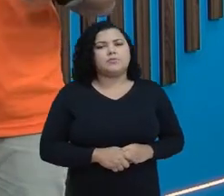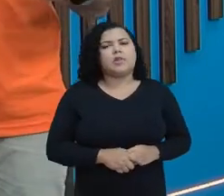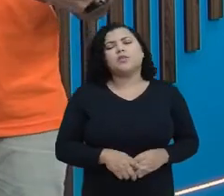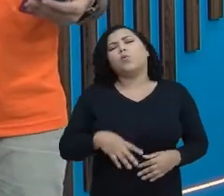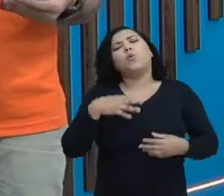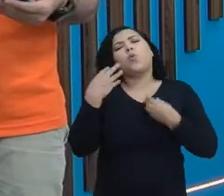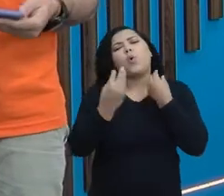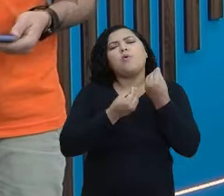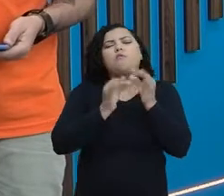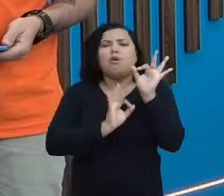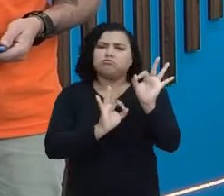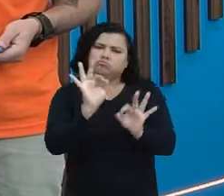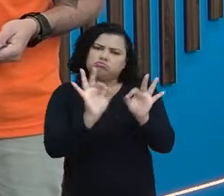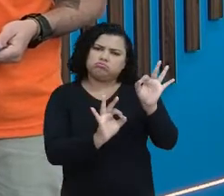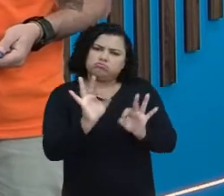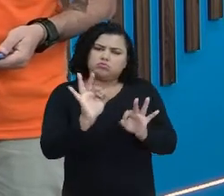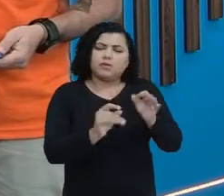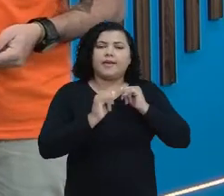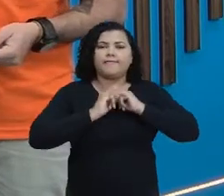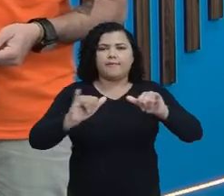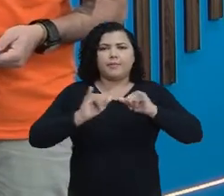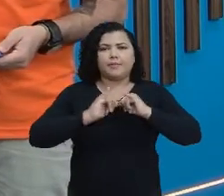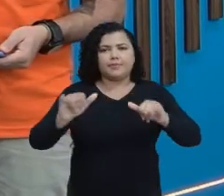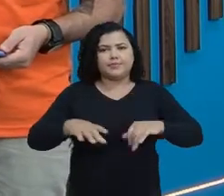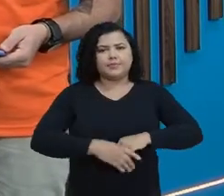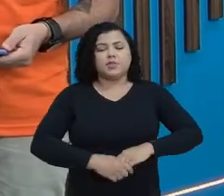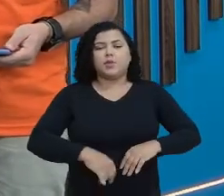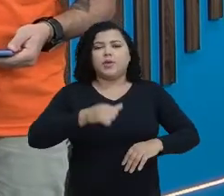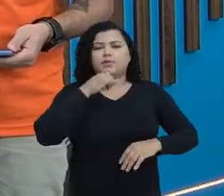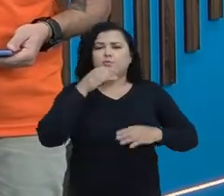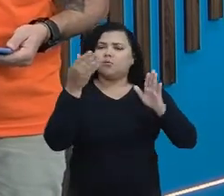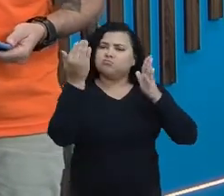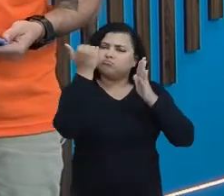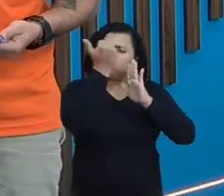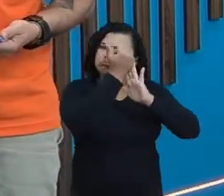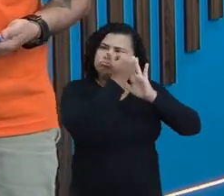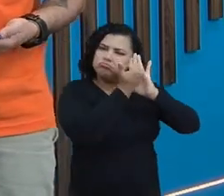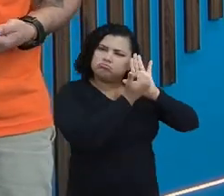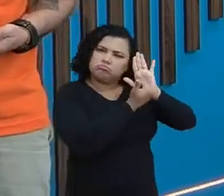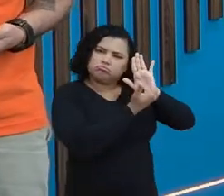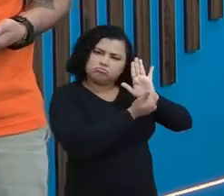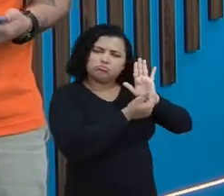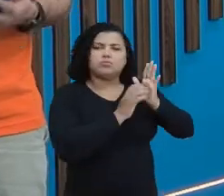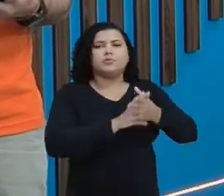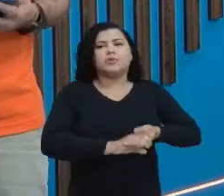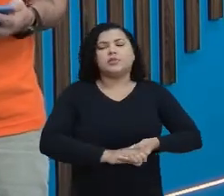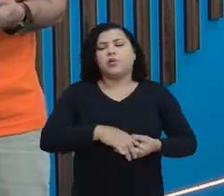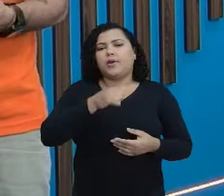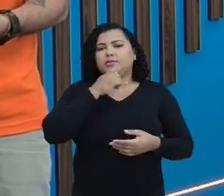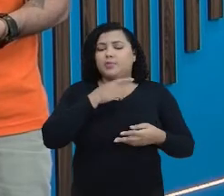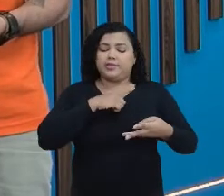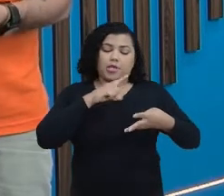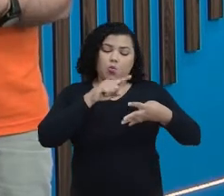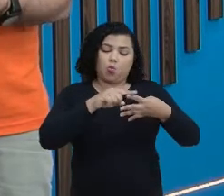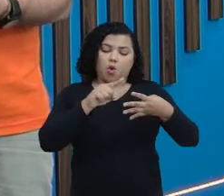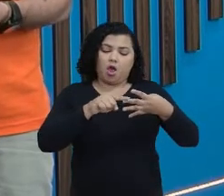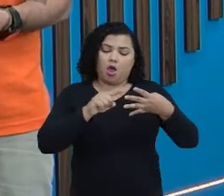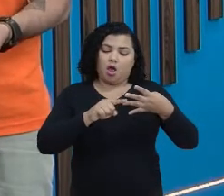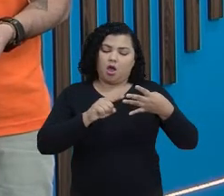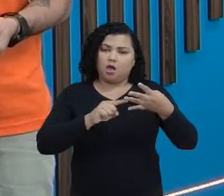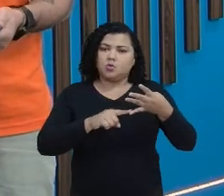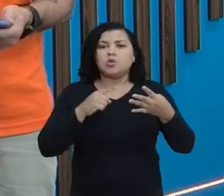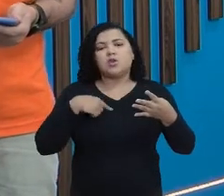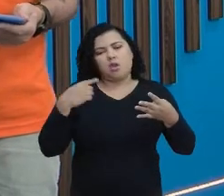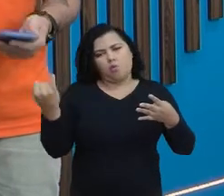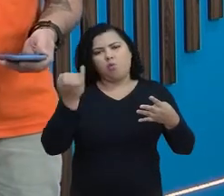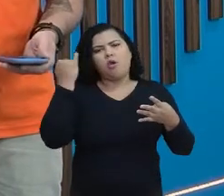que eu vou organizar as informações? Então vamos tentar seguir algumas etapas. Eu numerei 4 etapas que eu acho